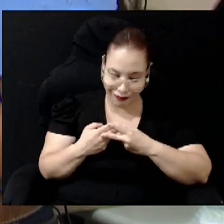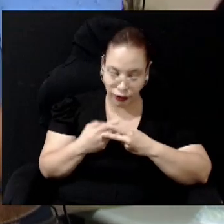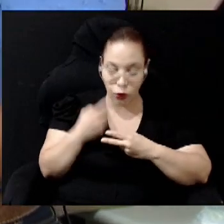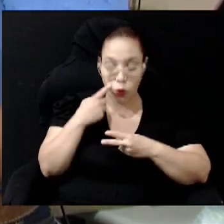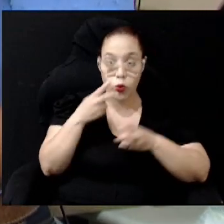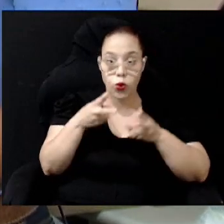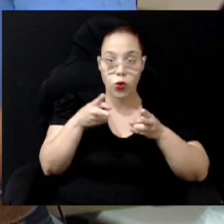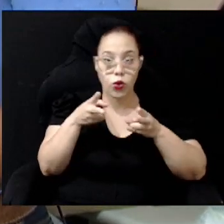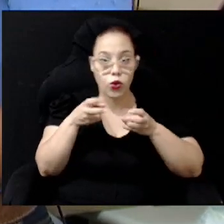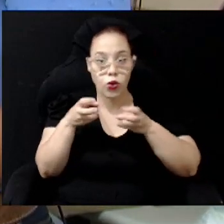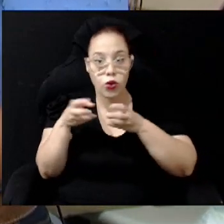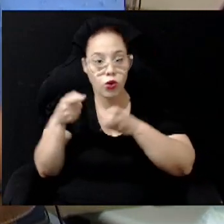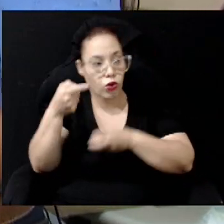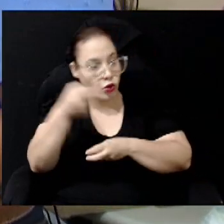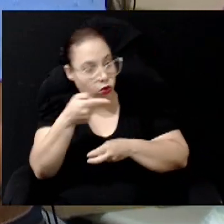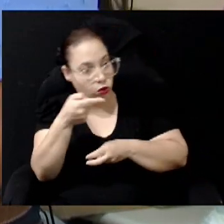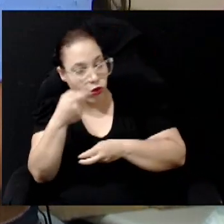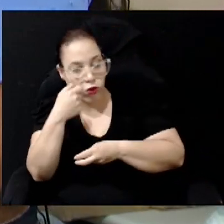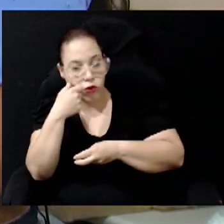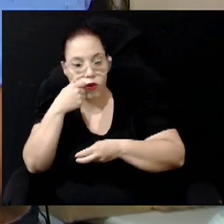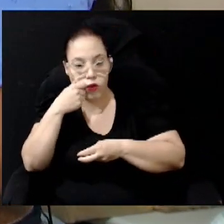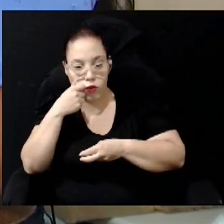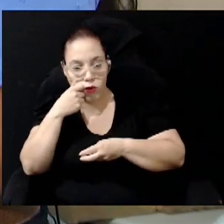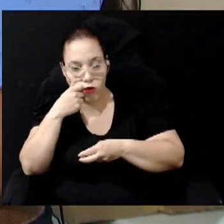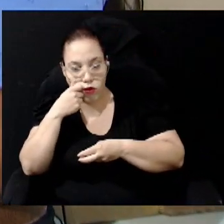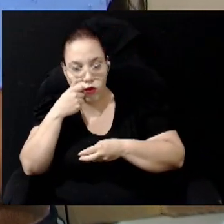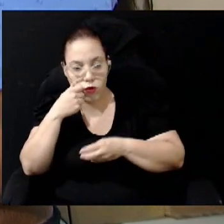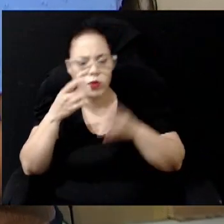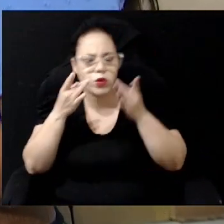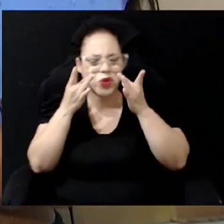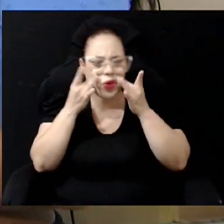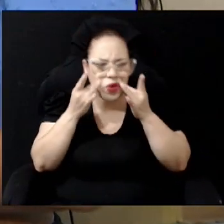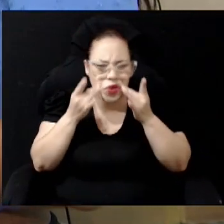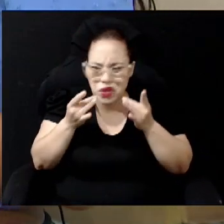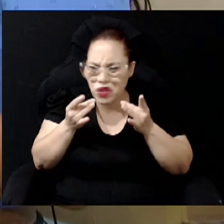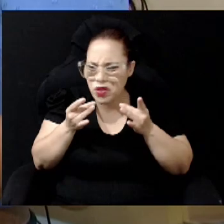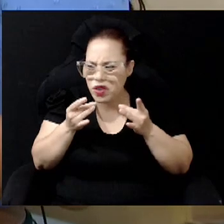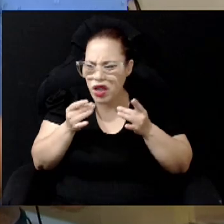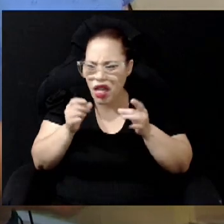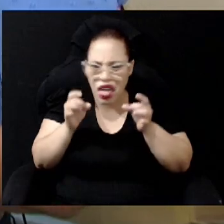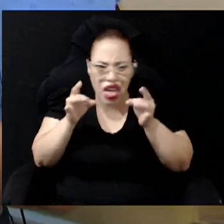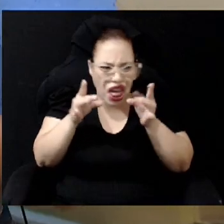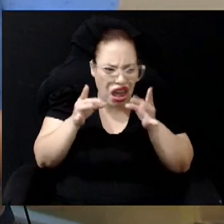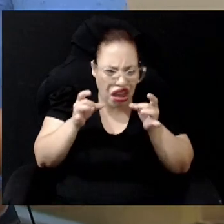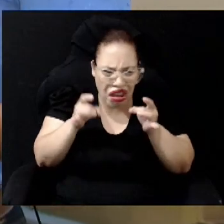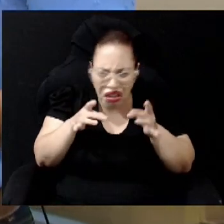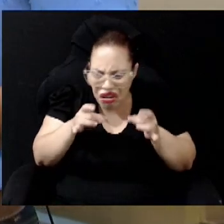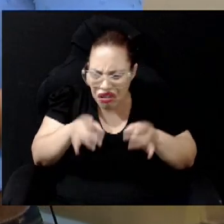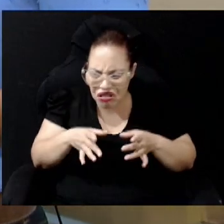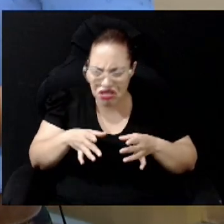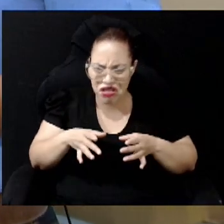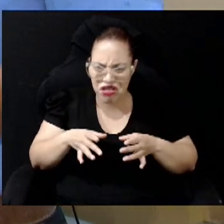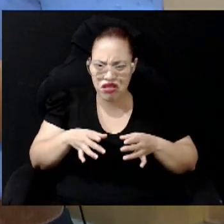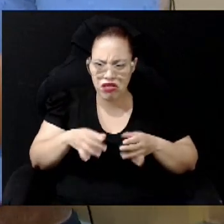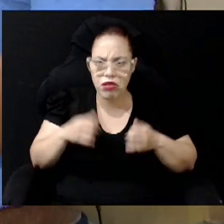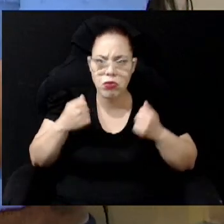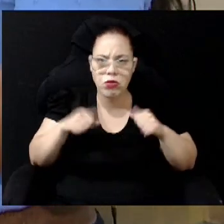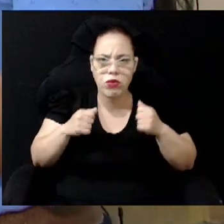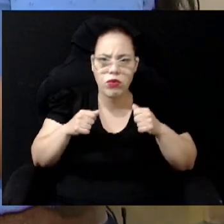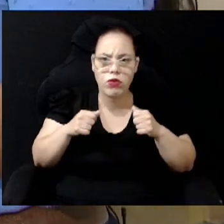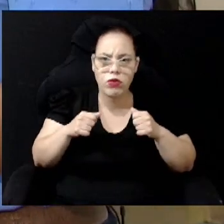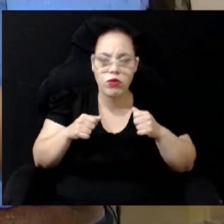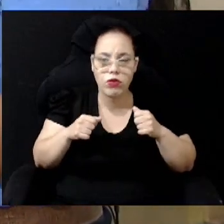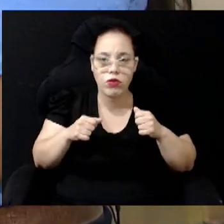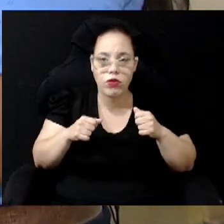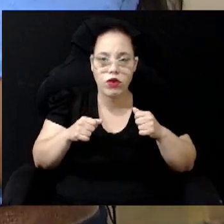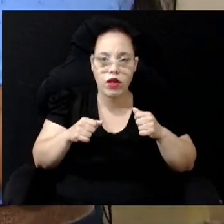aqui. E muita atenção, né? São detalhes. Às vezes até é necessário você, vamos colocar